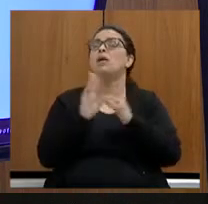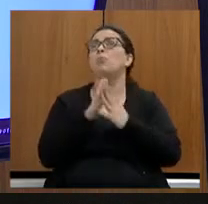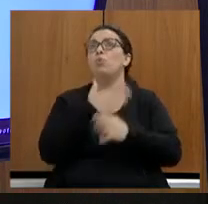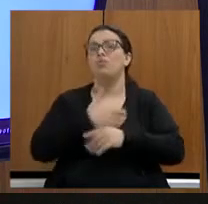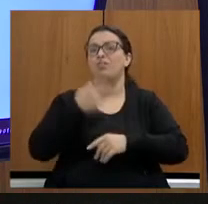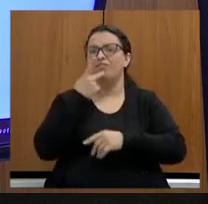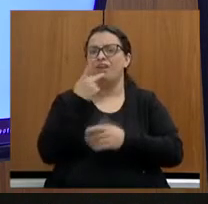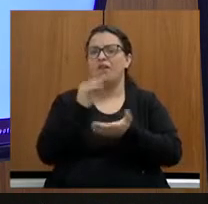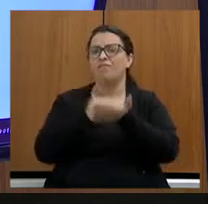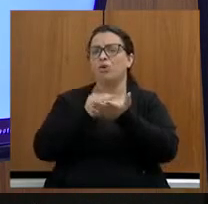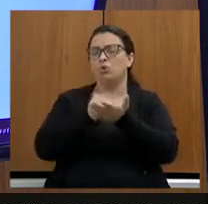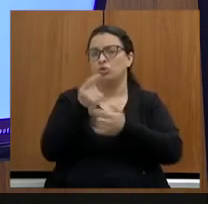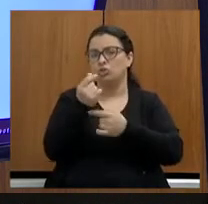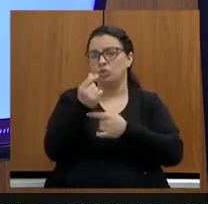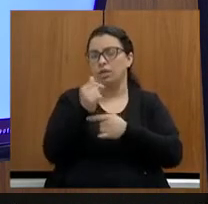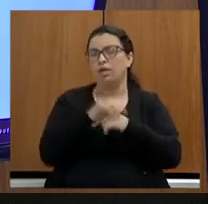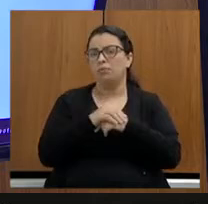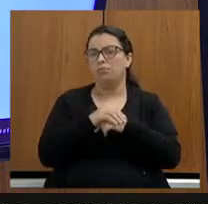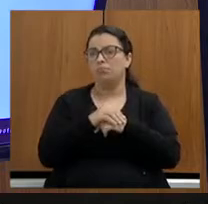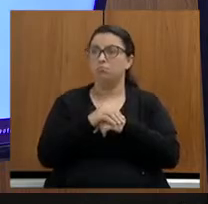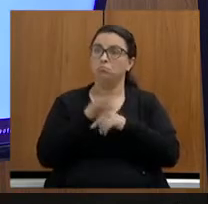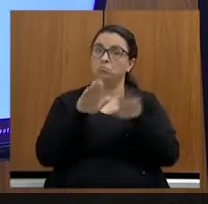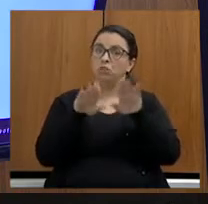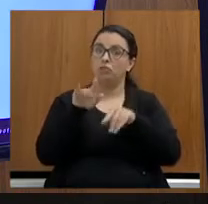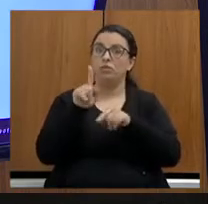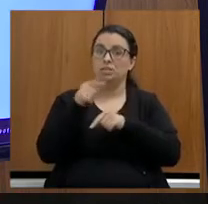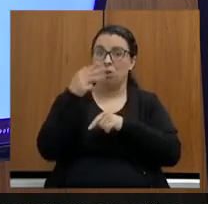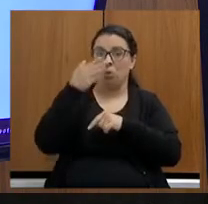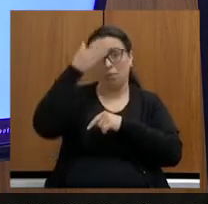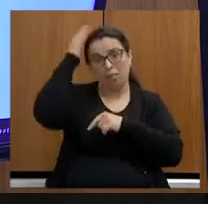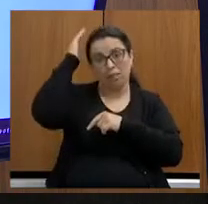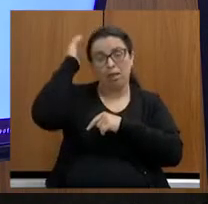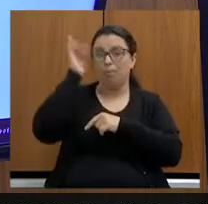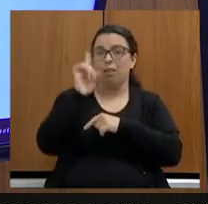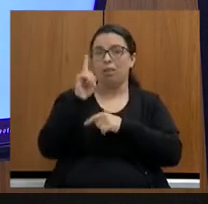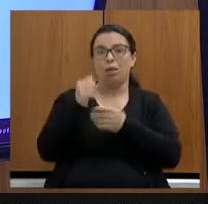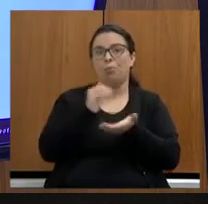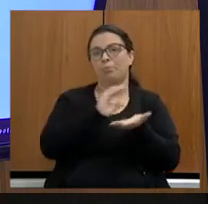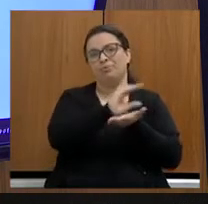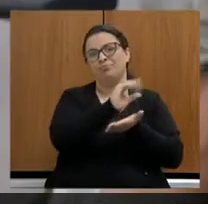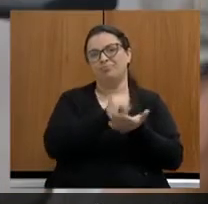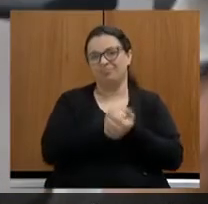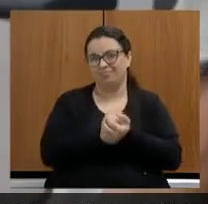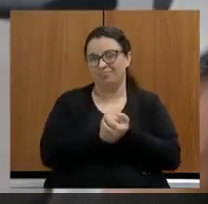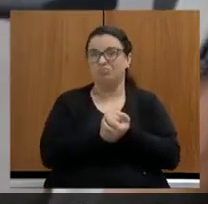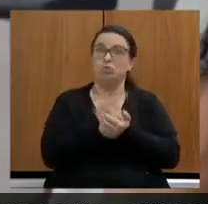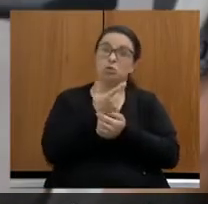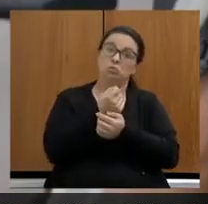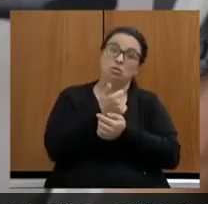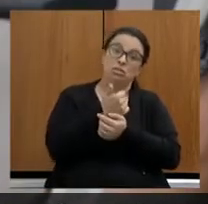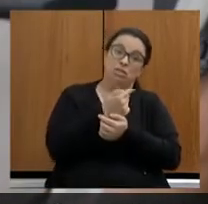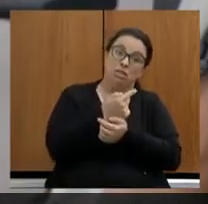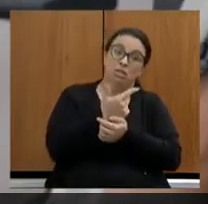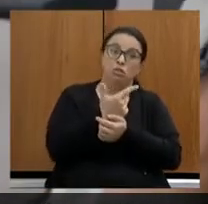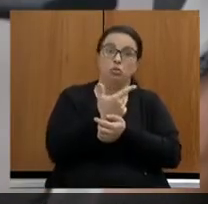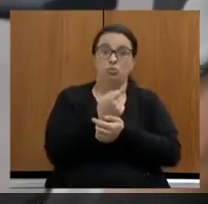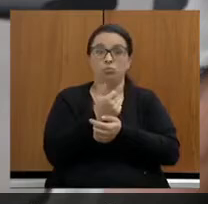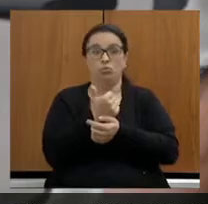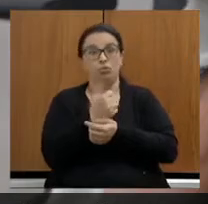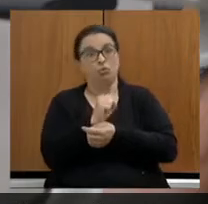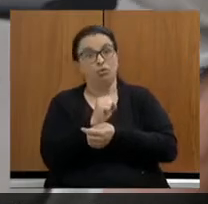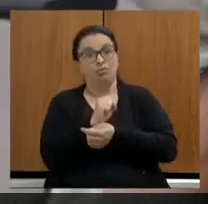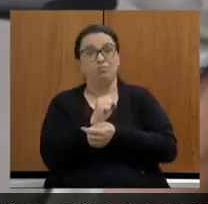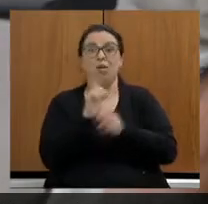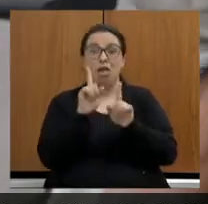faltou o dinheiro é deve ter sido o temer que não mandou tá 2017/2018 governo t Esse